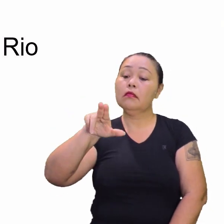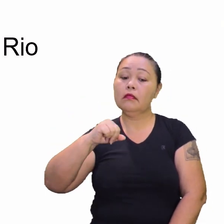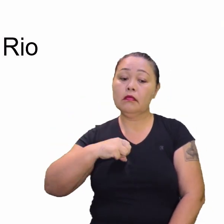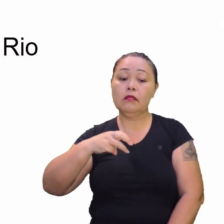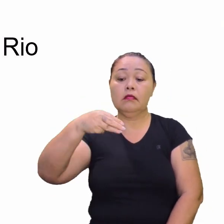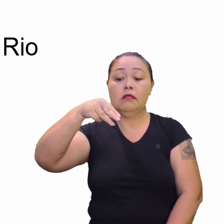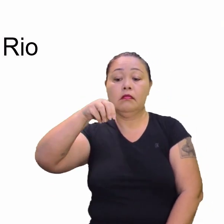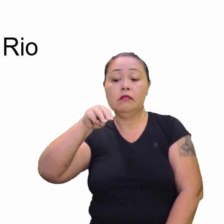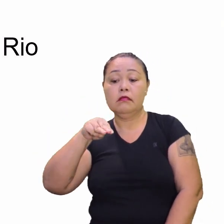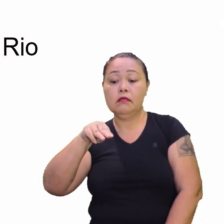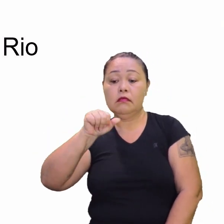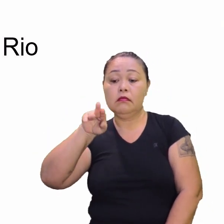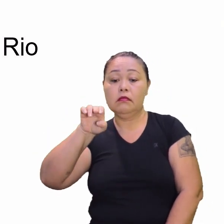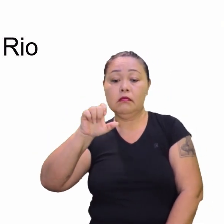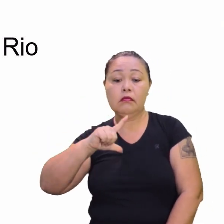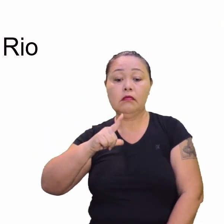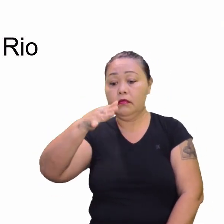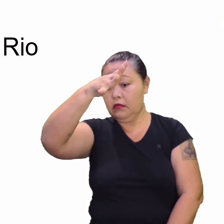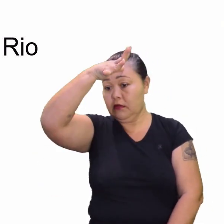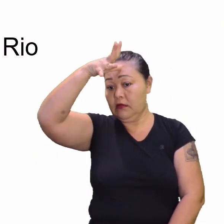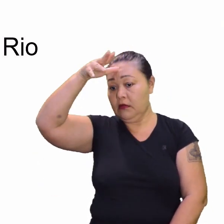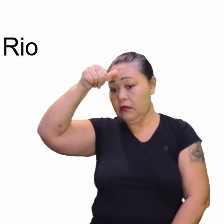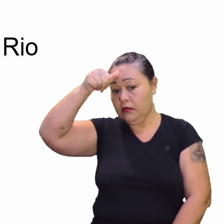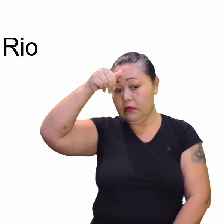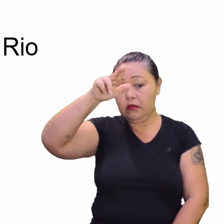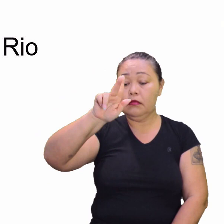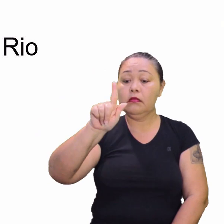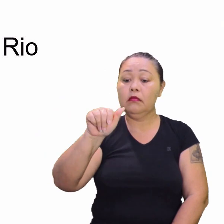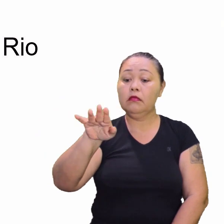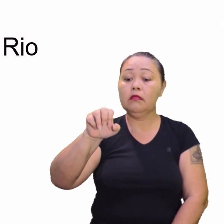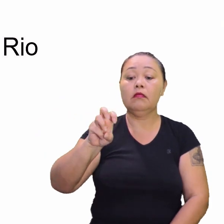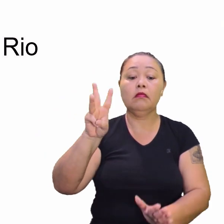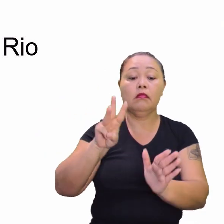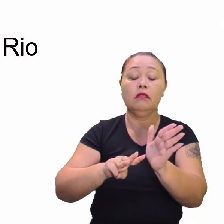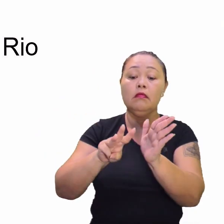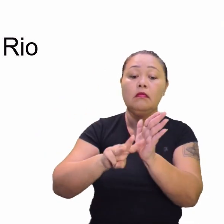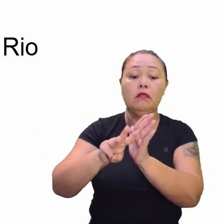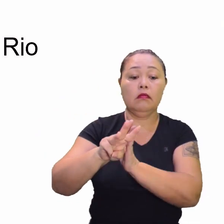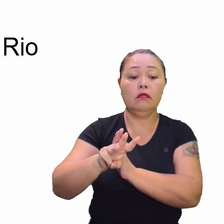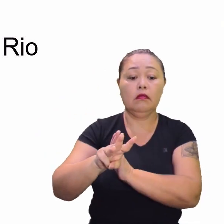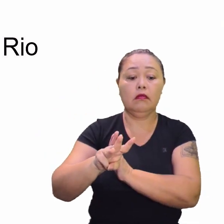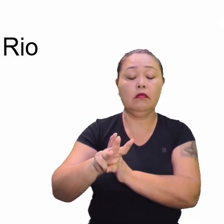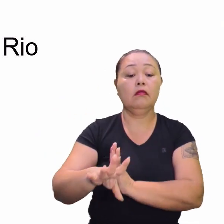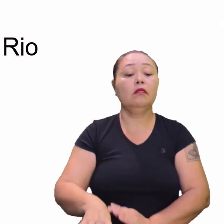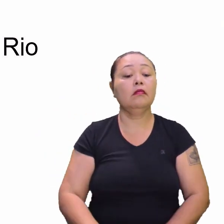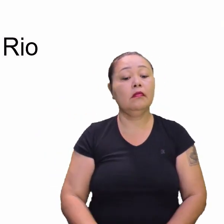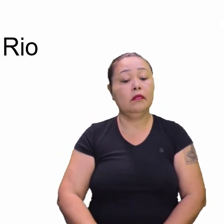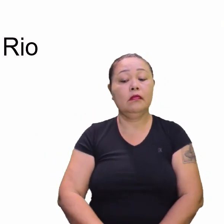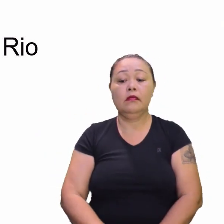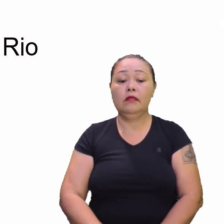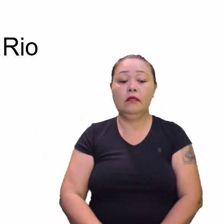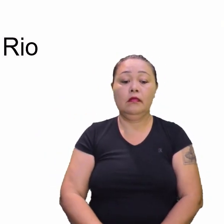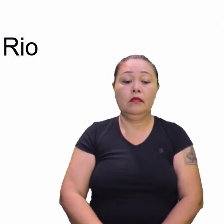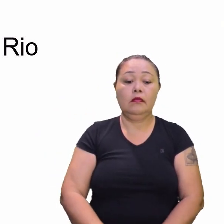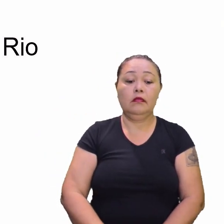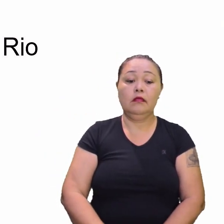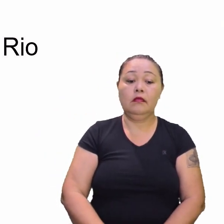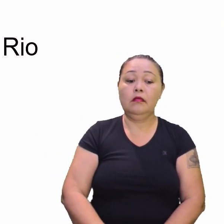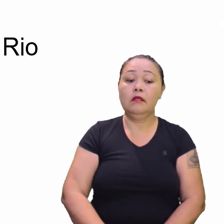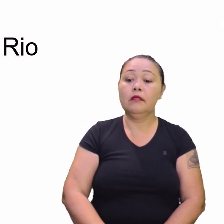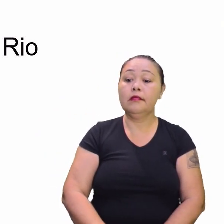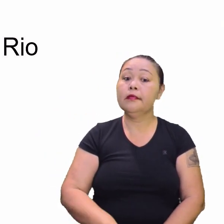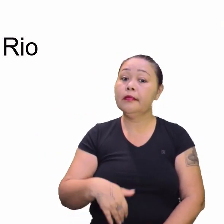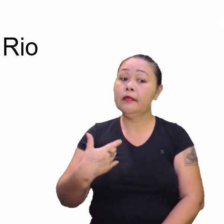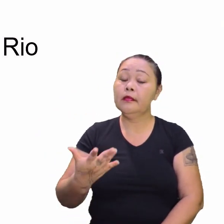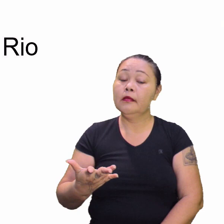Mamoré, Rio Amazonas, Rio Guaporé e Rio Madeira. Olha aí, ó. Rogério,